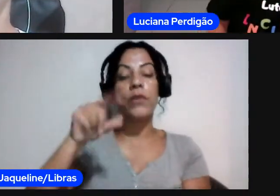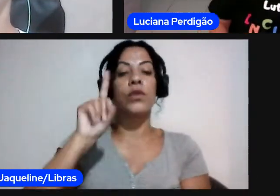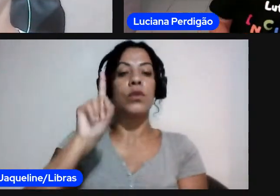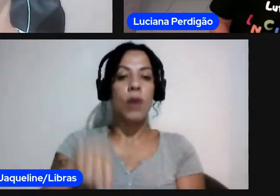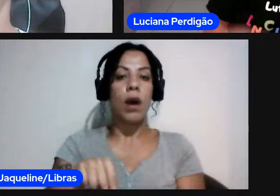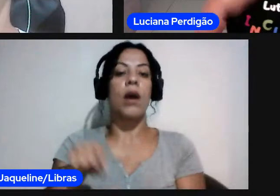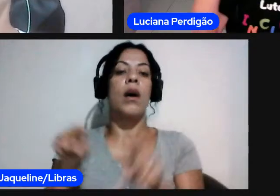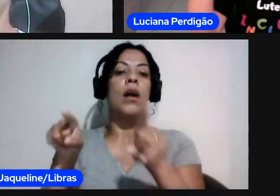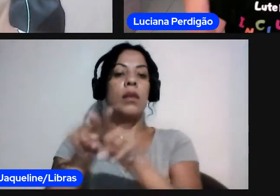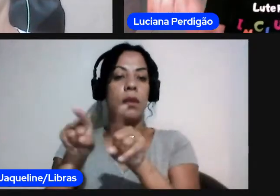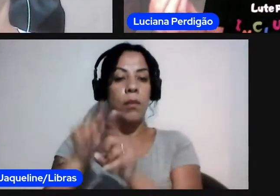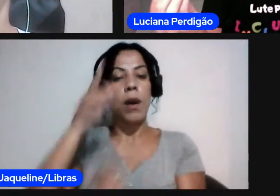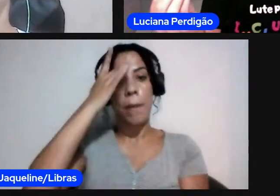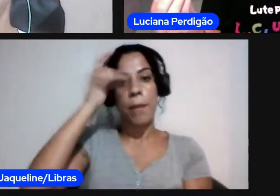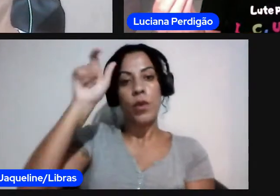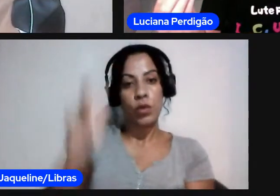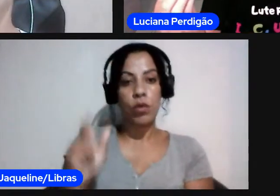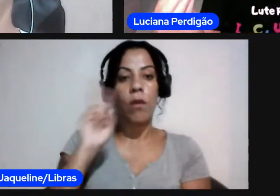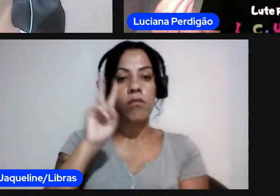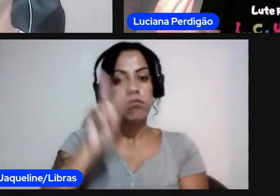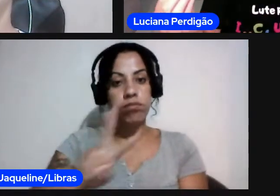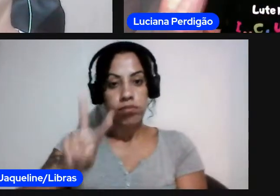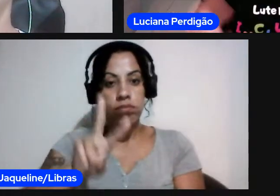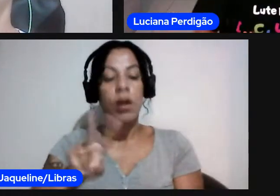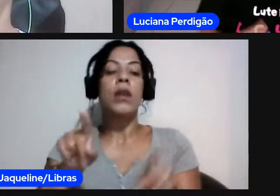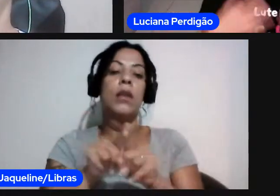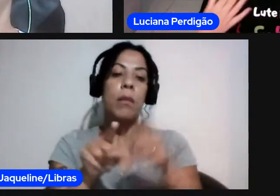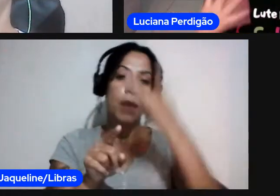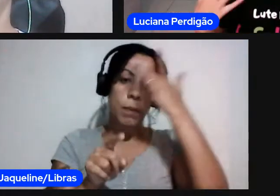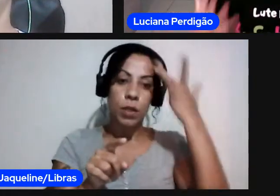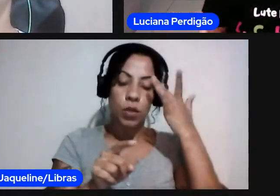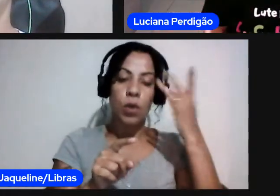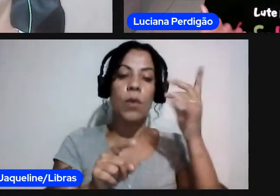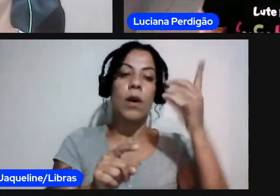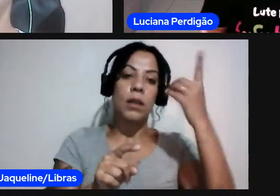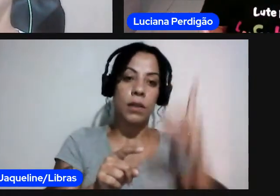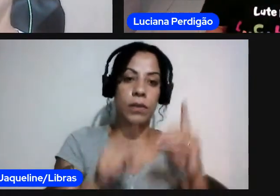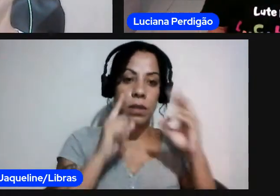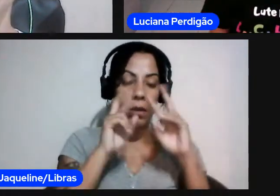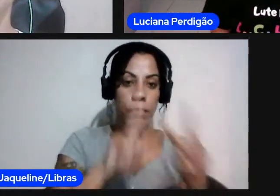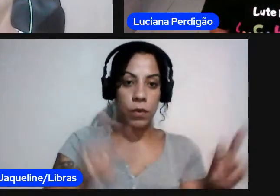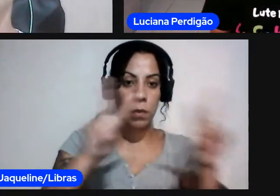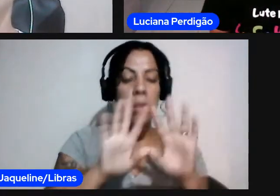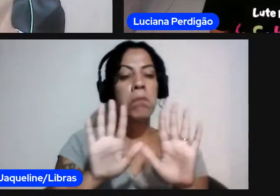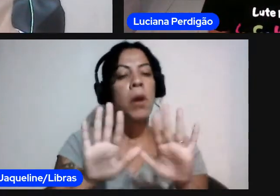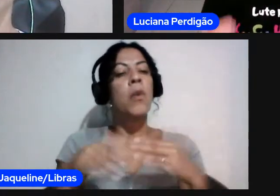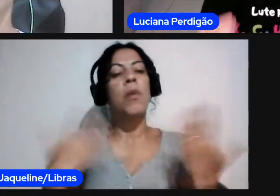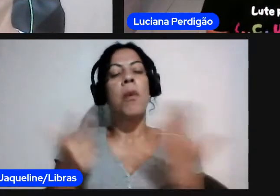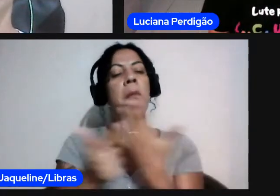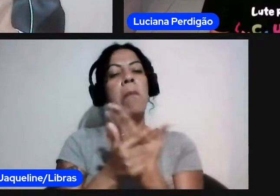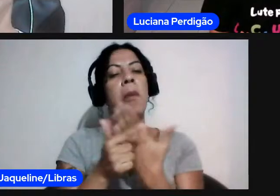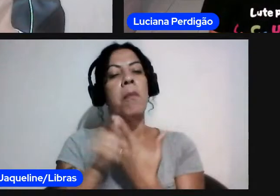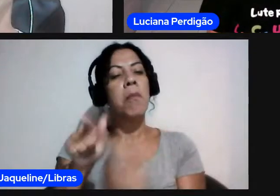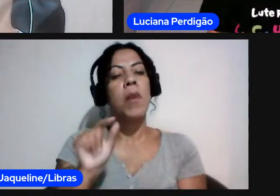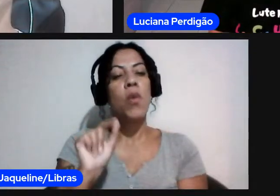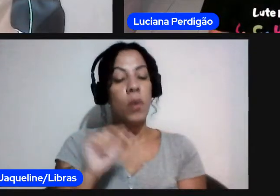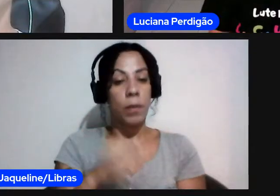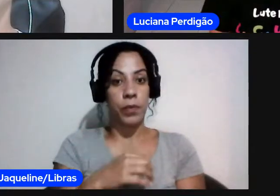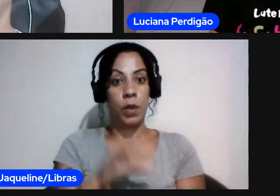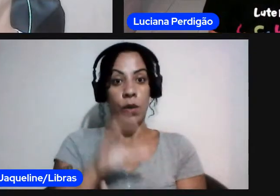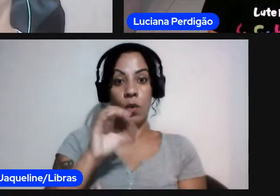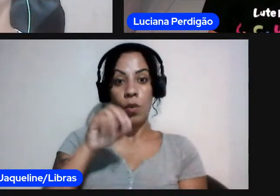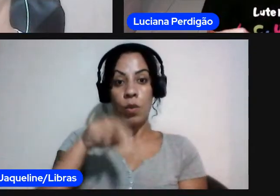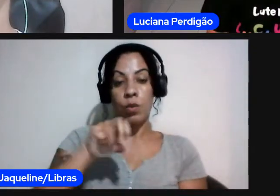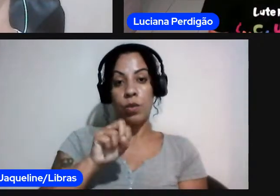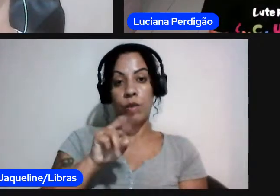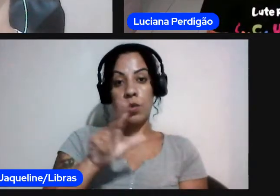também pessoas videntes, pessoas com deficiência visual. Qual que é o papel disso? A pessoa, o consultor,